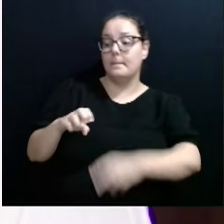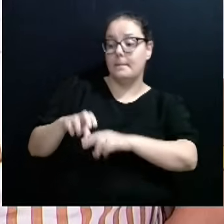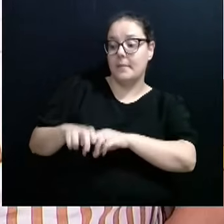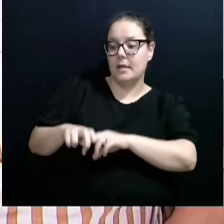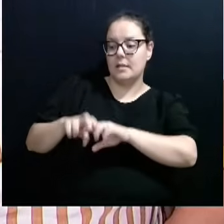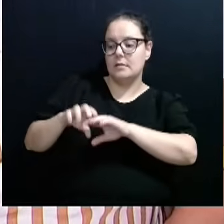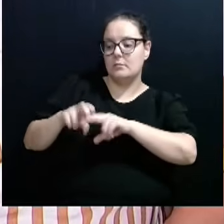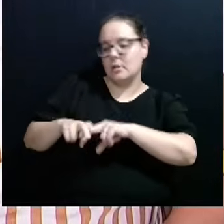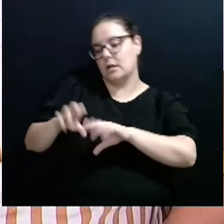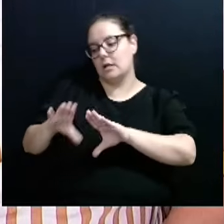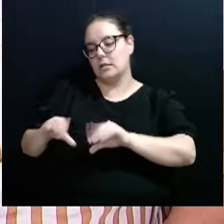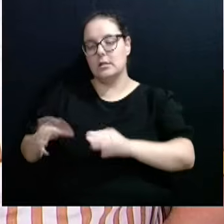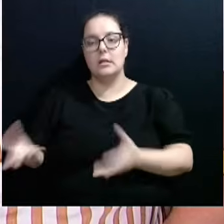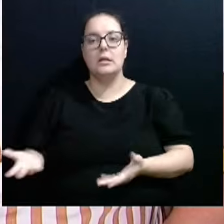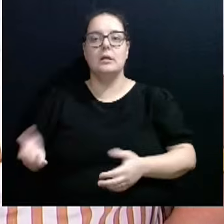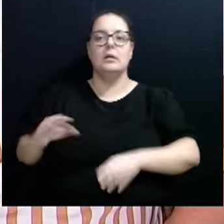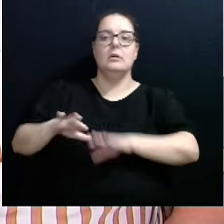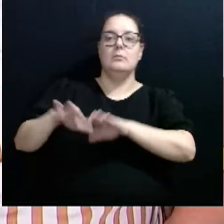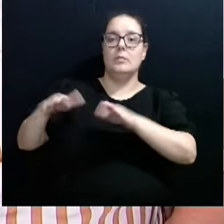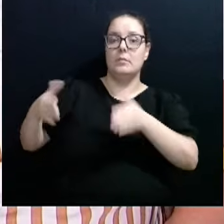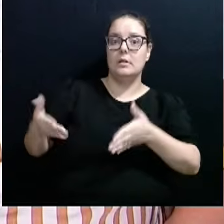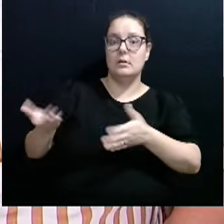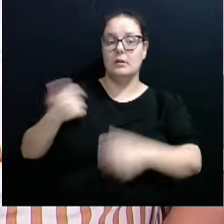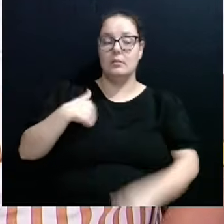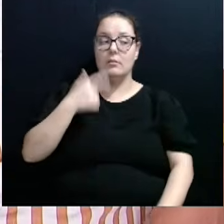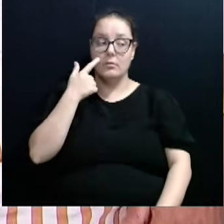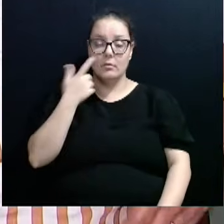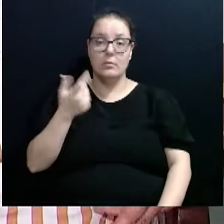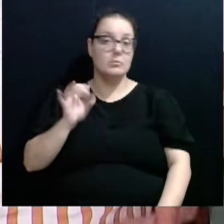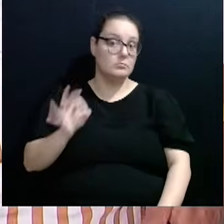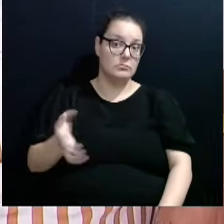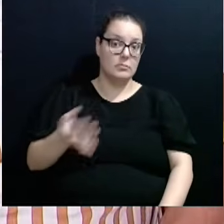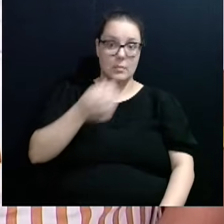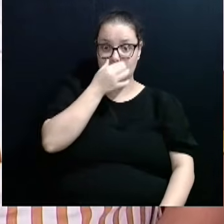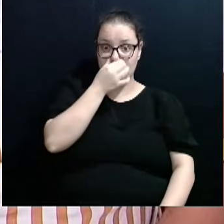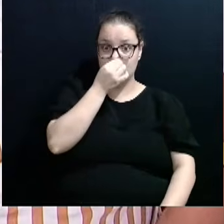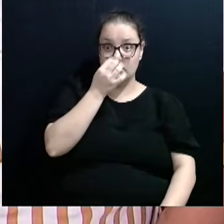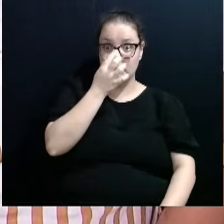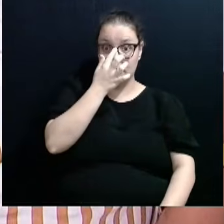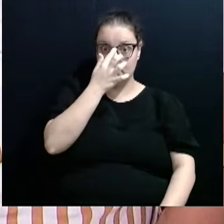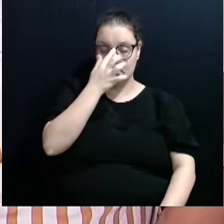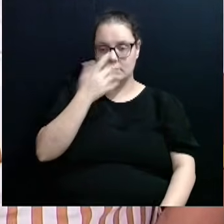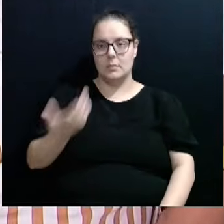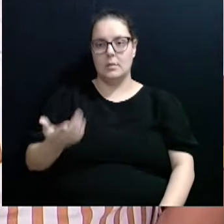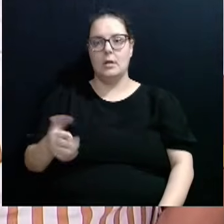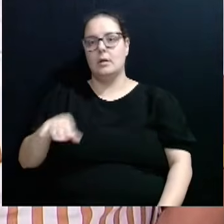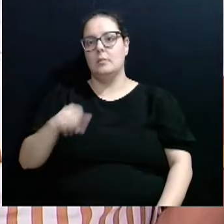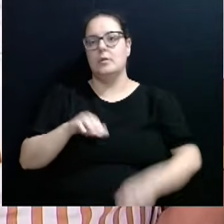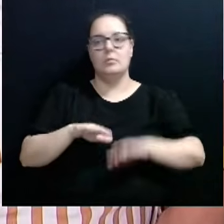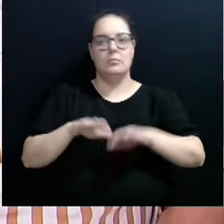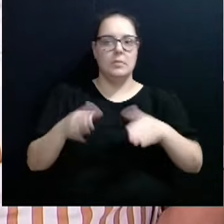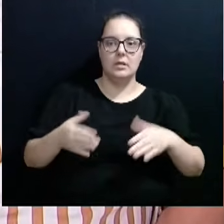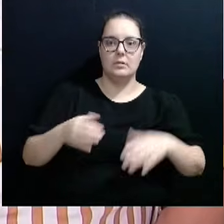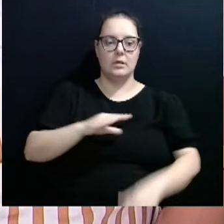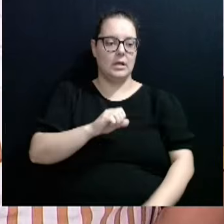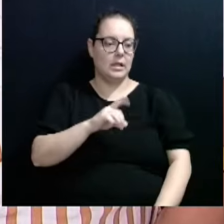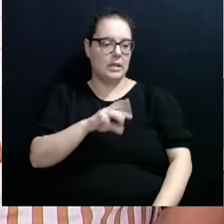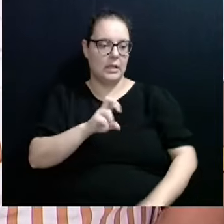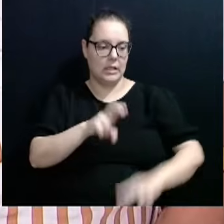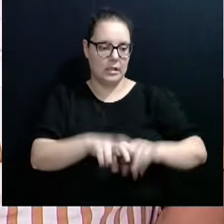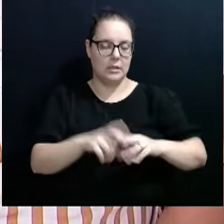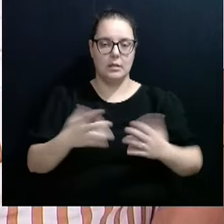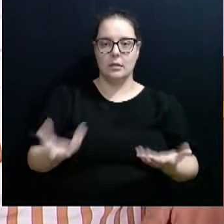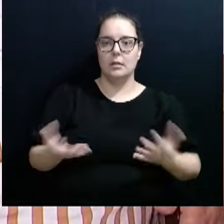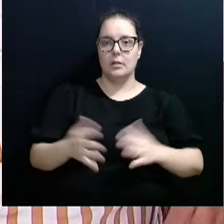vendo que, né, que dava certo. Aí foi pegando mesa, cadeira, fui abrindo, fui aumentando,